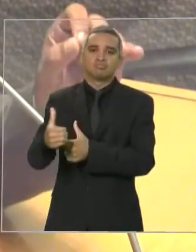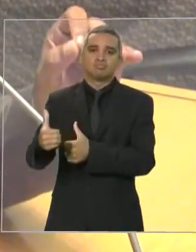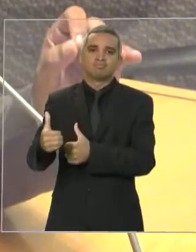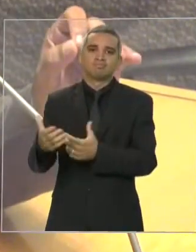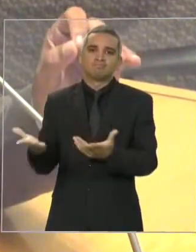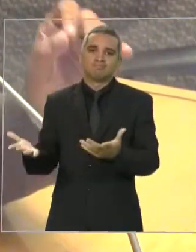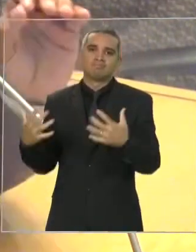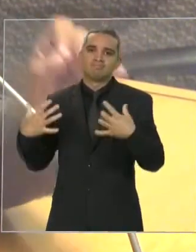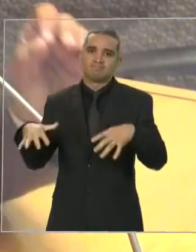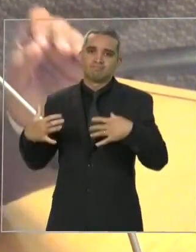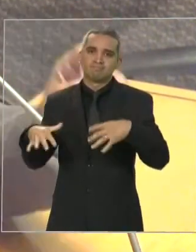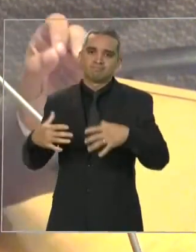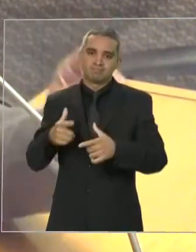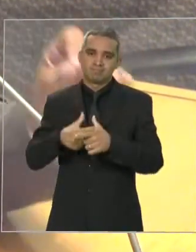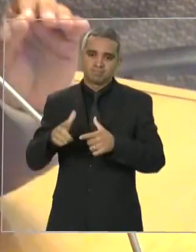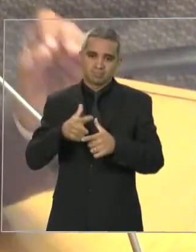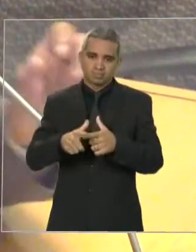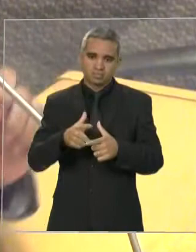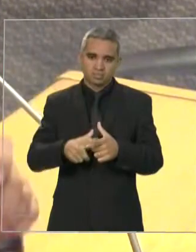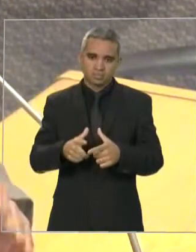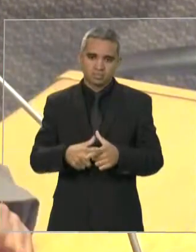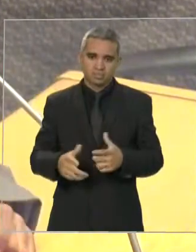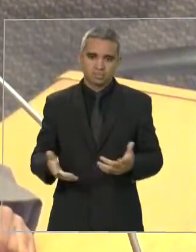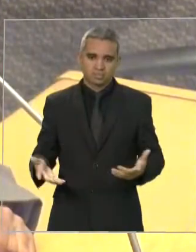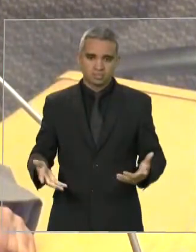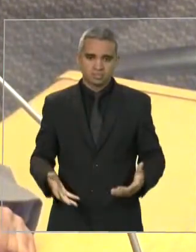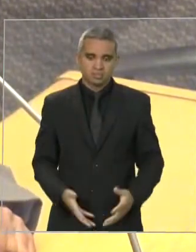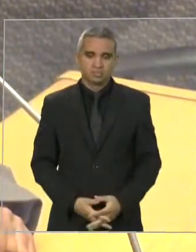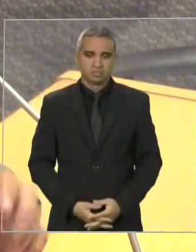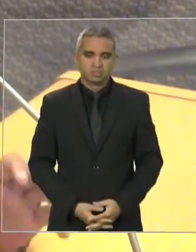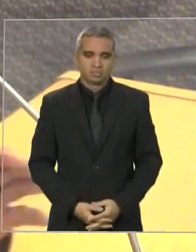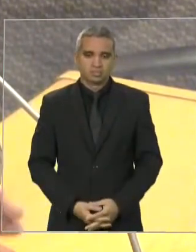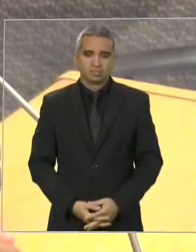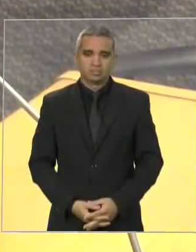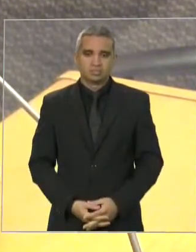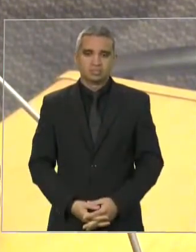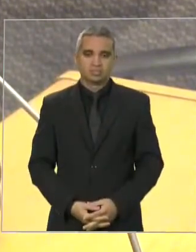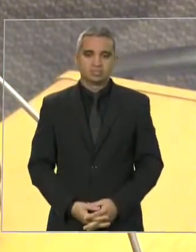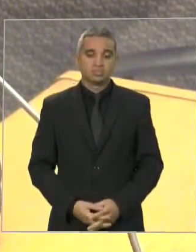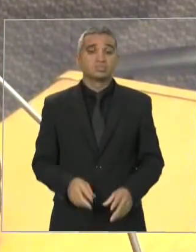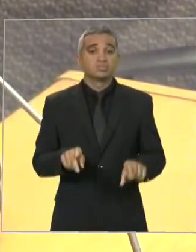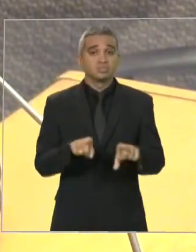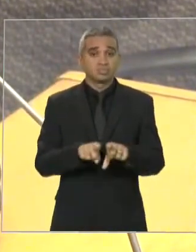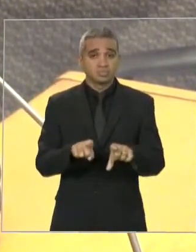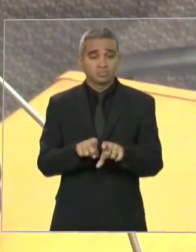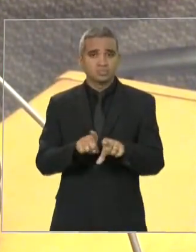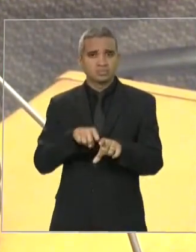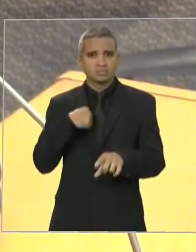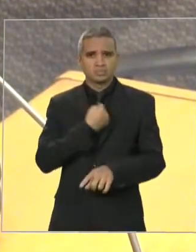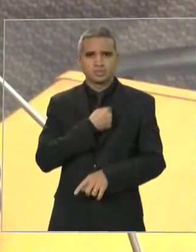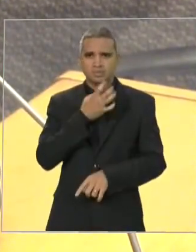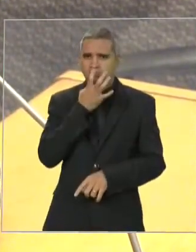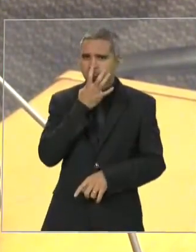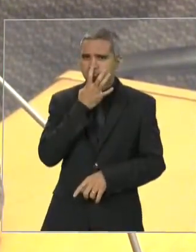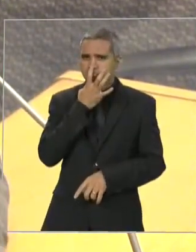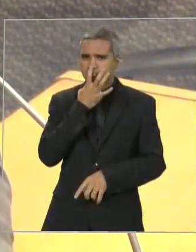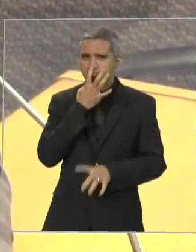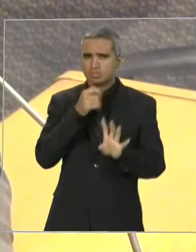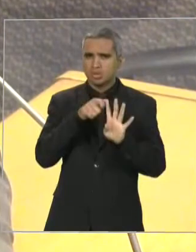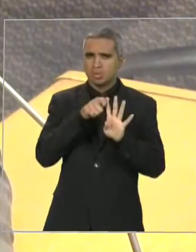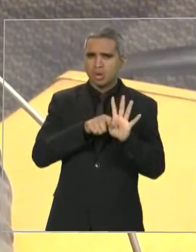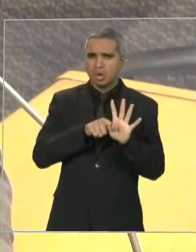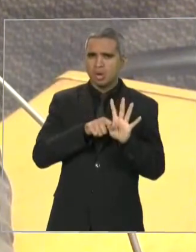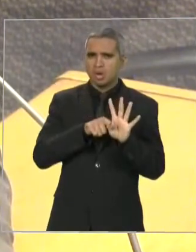forma, não deu atenção ao concurso, não deu atenção aos trabalhadores. O que nós observamos também nos últimos 4 meses,